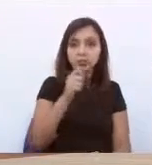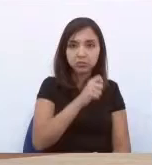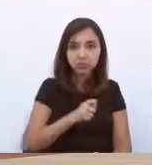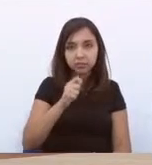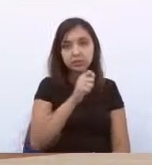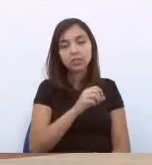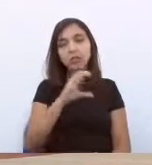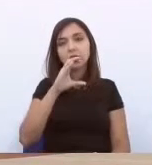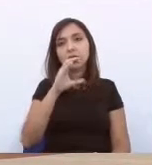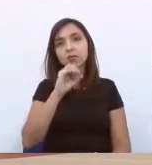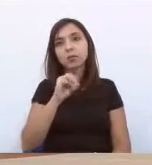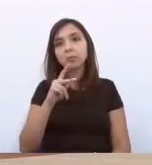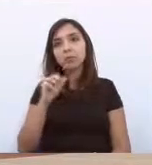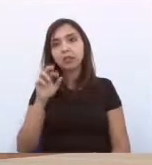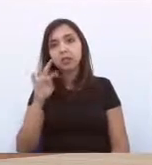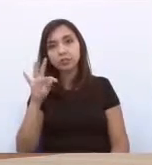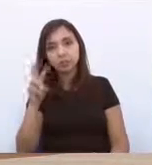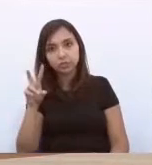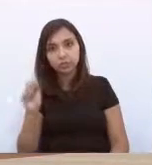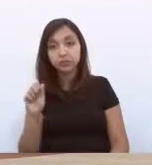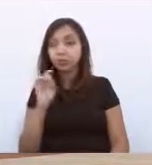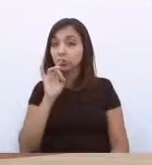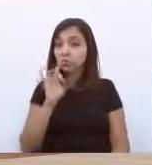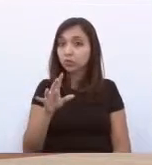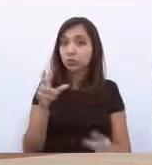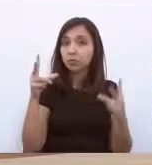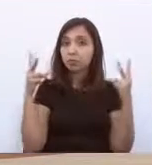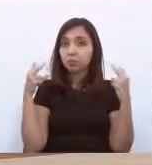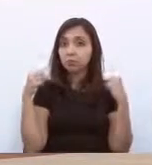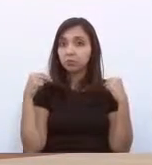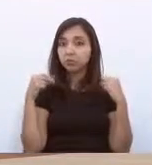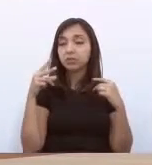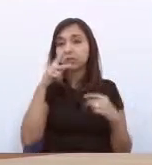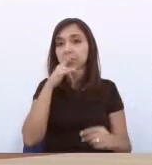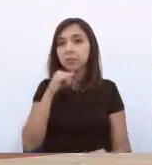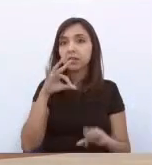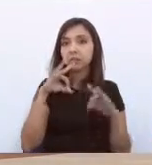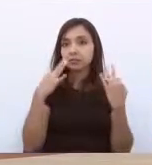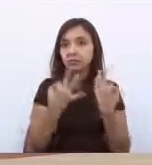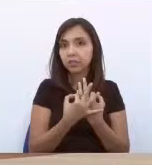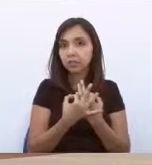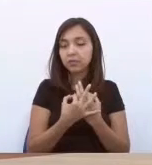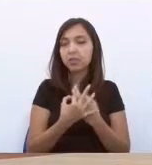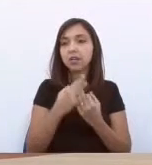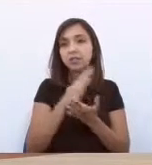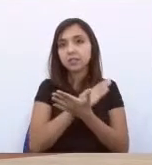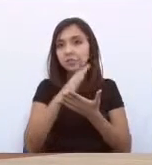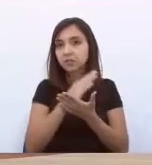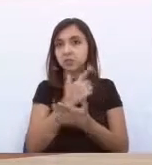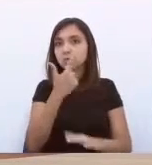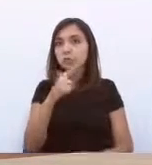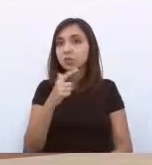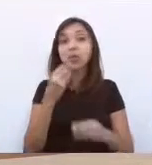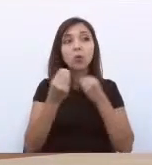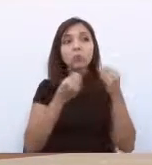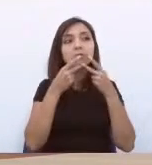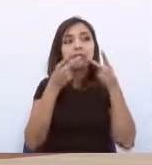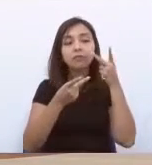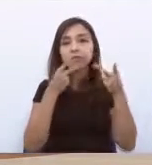nenhuma cooperativa. Eu ouvi foi de motorista de pai de família, que muitas vezes não tem como